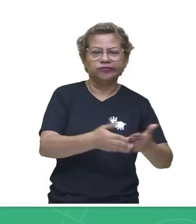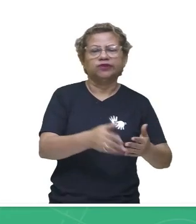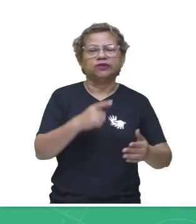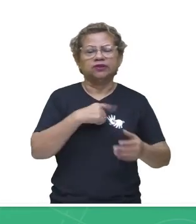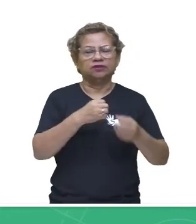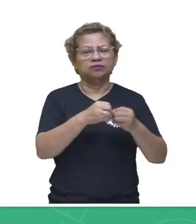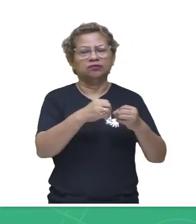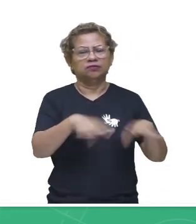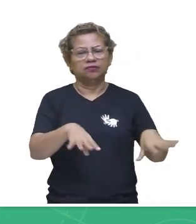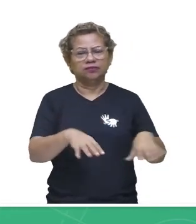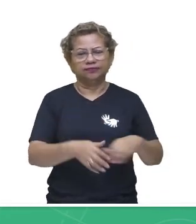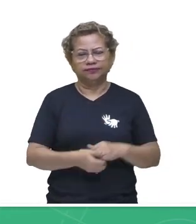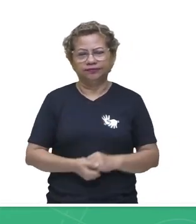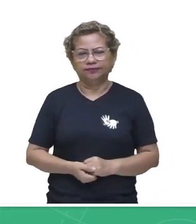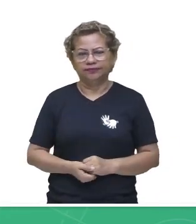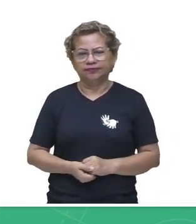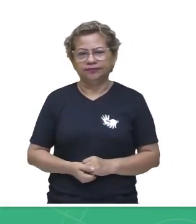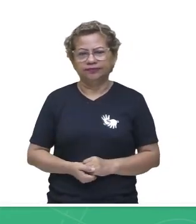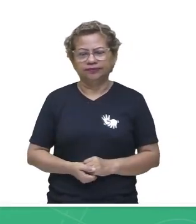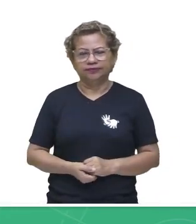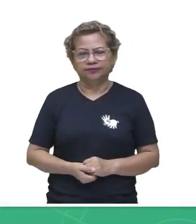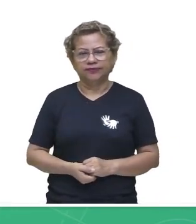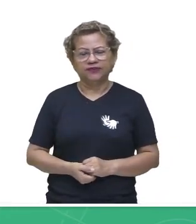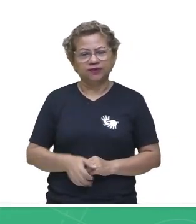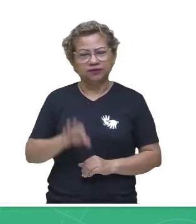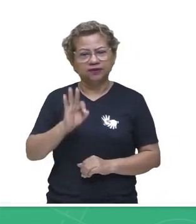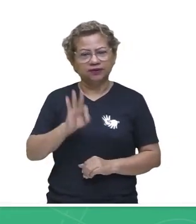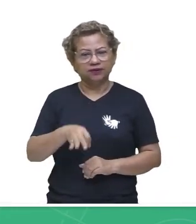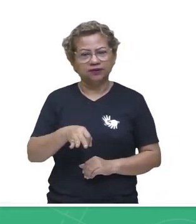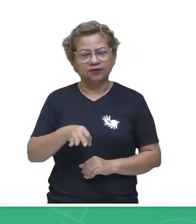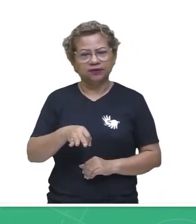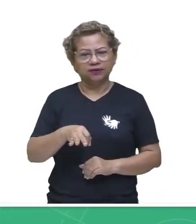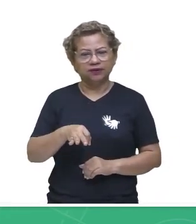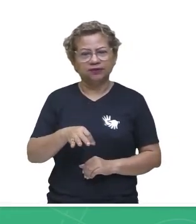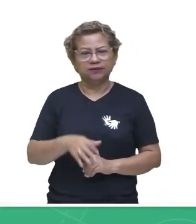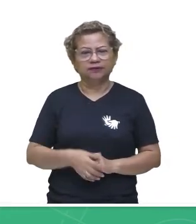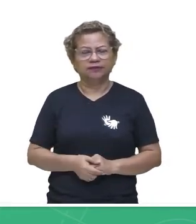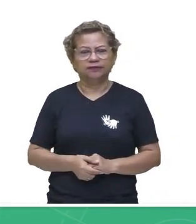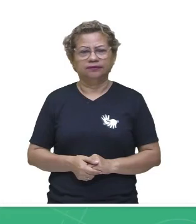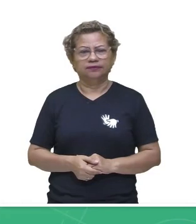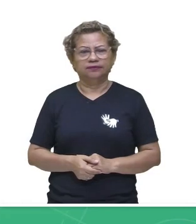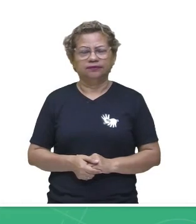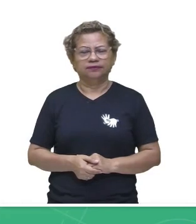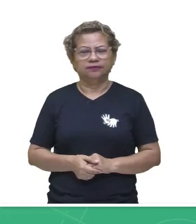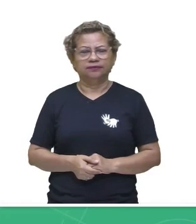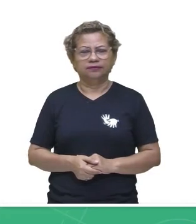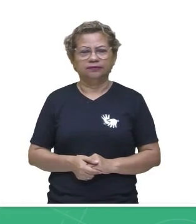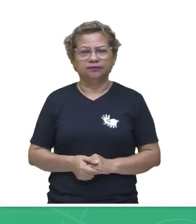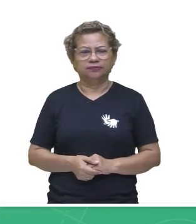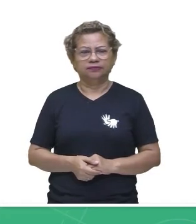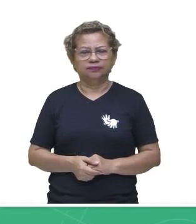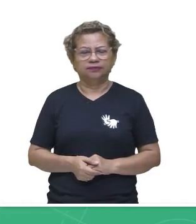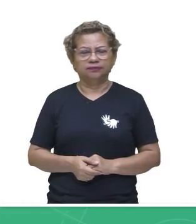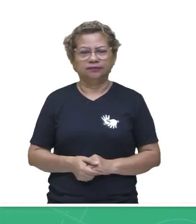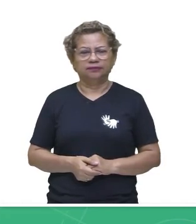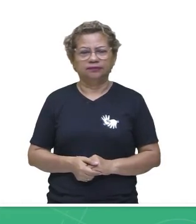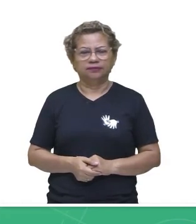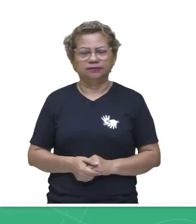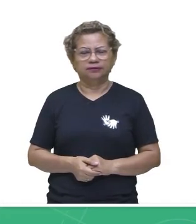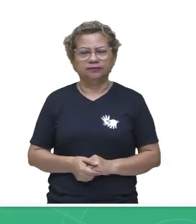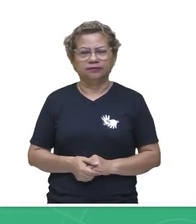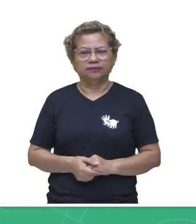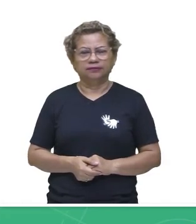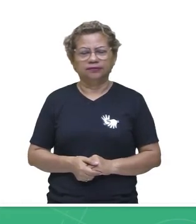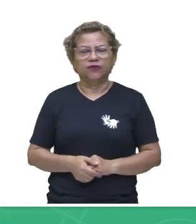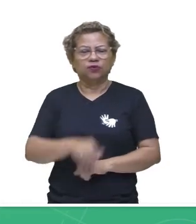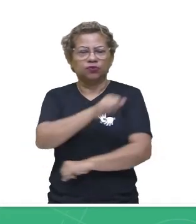prejudicados, certo? Então, a alternativa correta que nós temos e que vocês marcaram, que a grande